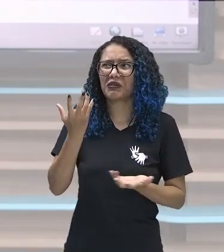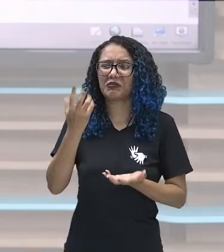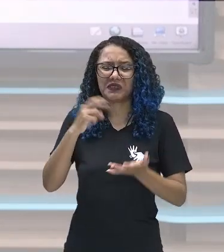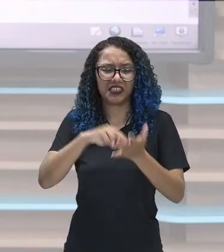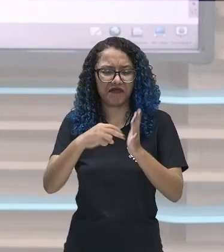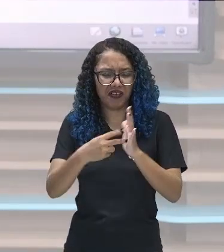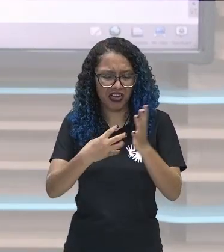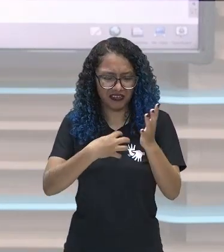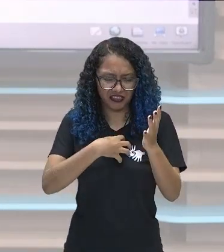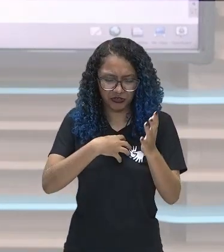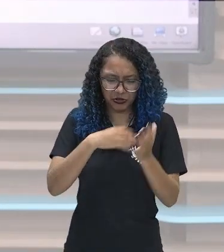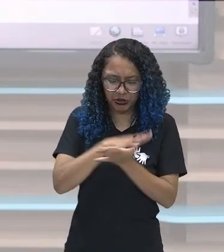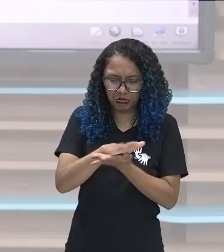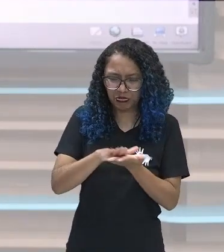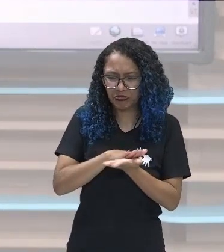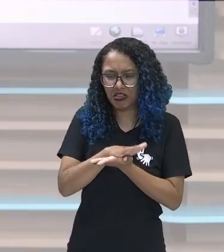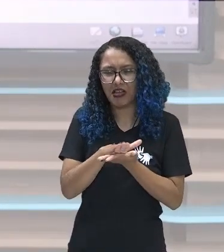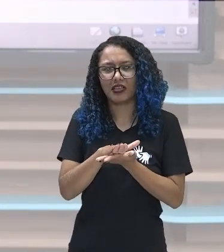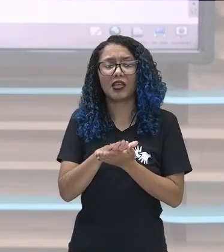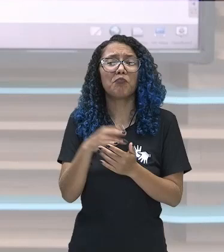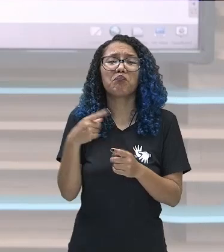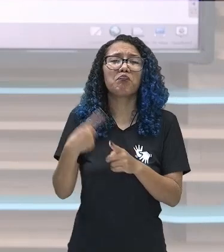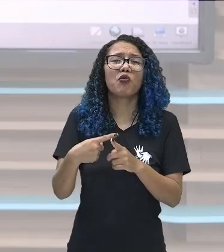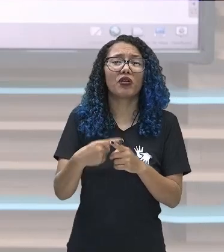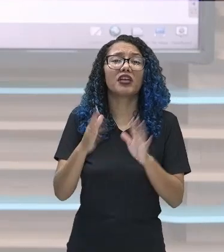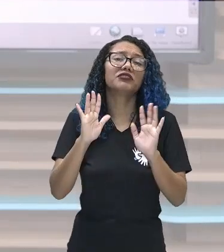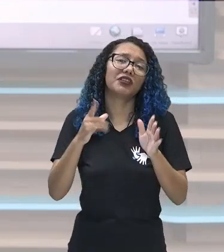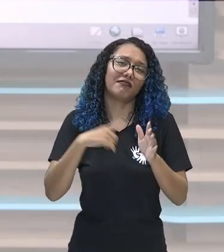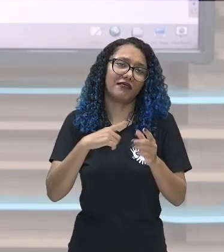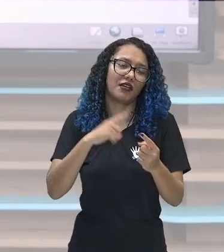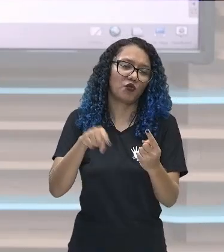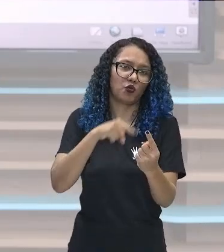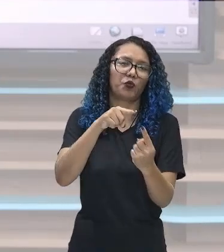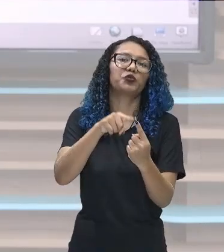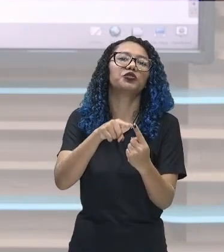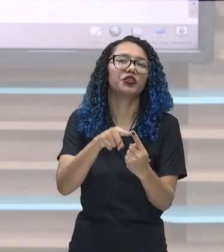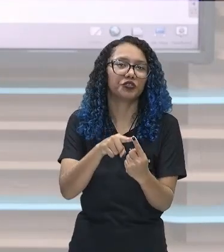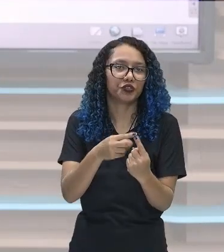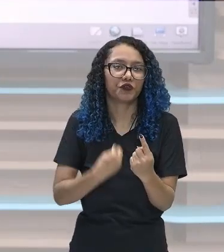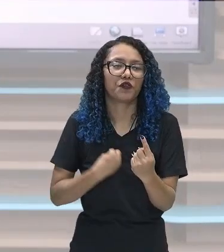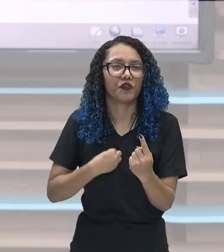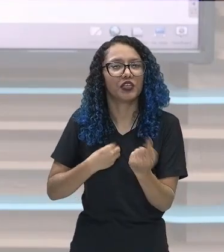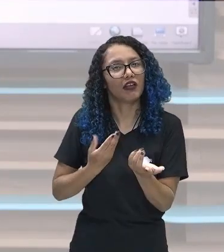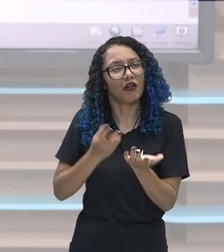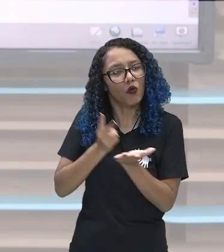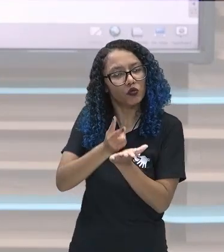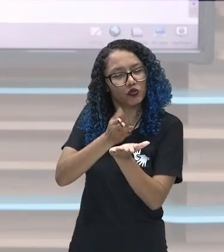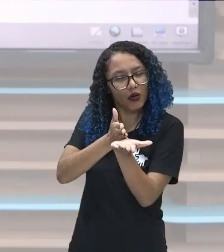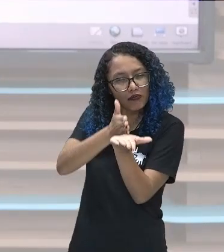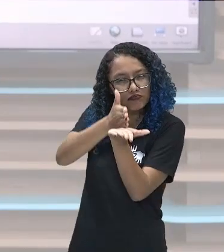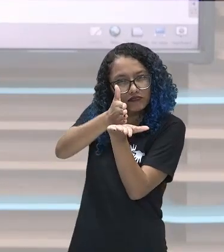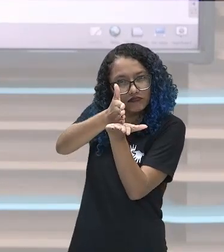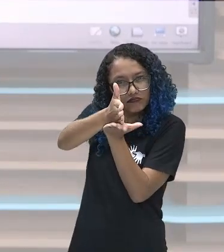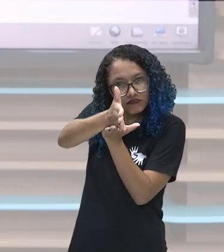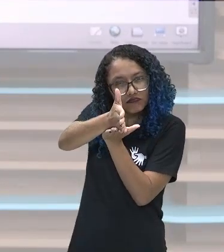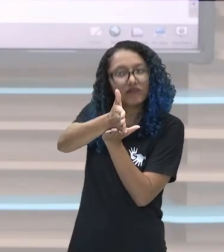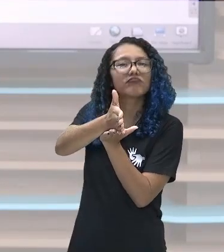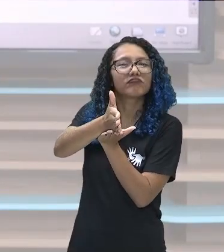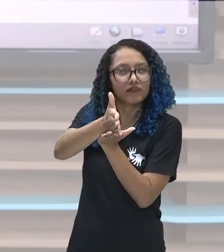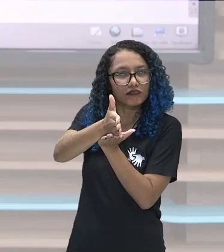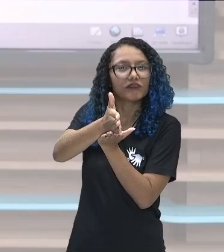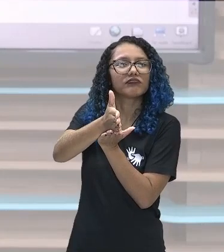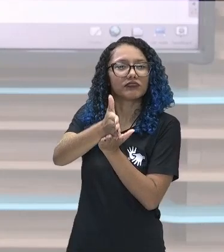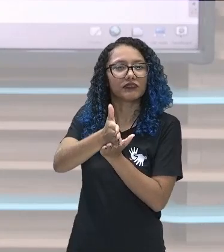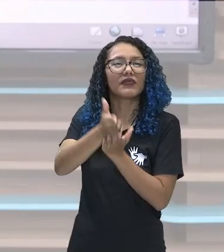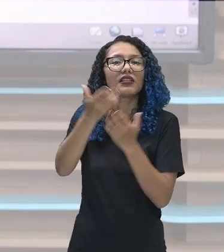quê? Porque ela encontrou uma meta, né, um projeto de vida, um propósito para seguir. E aí isso faz com que tudo